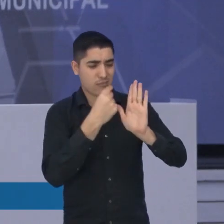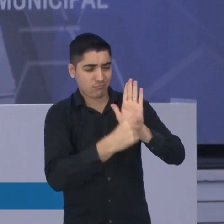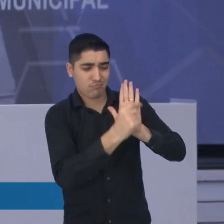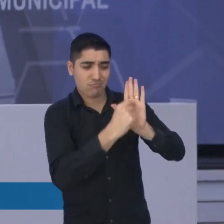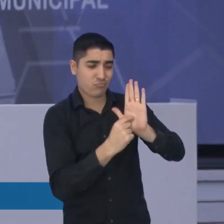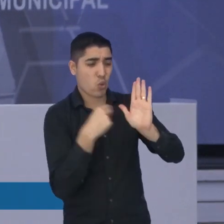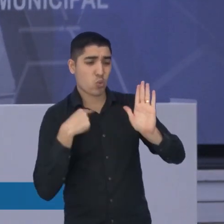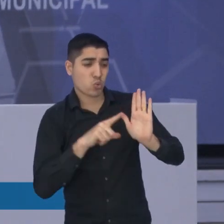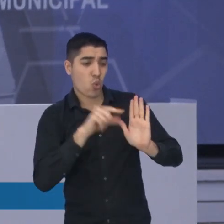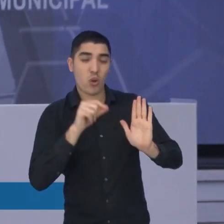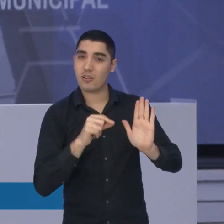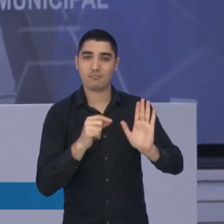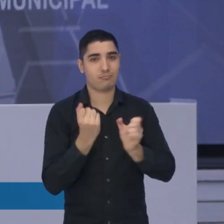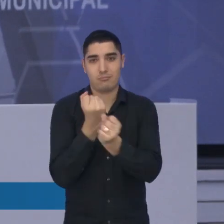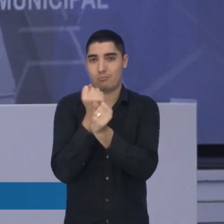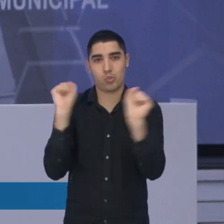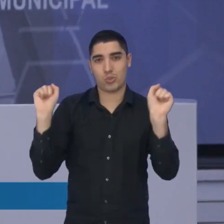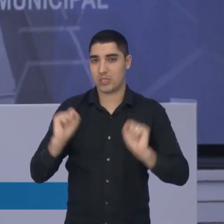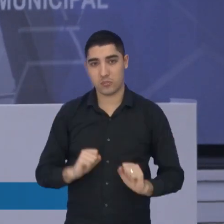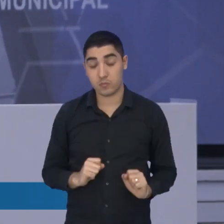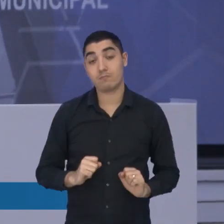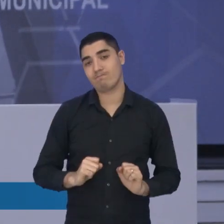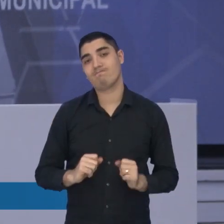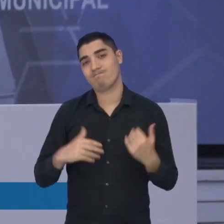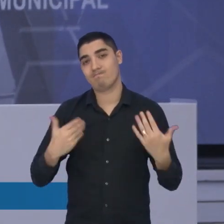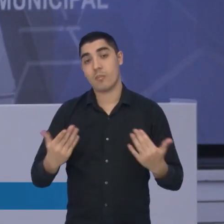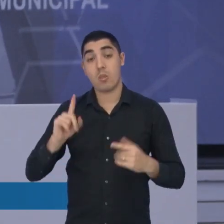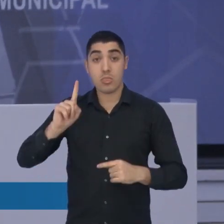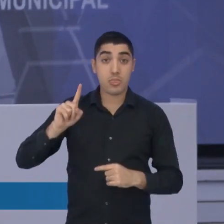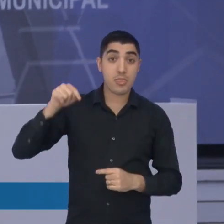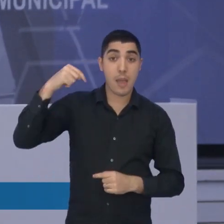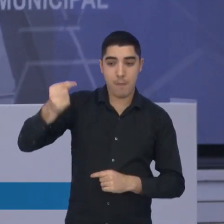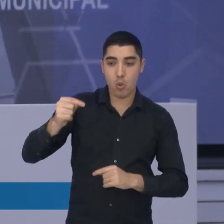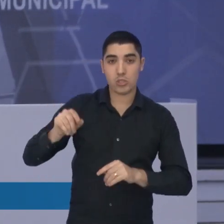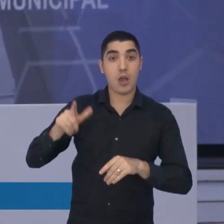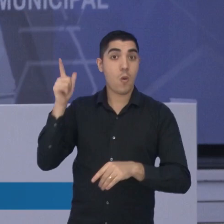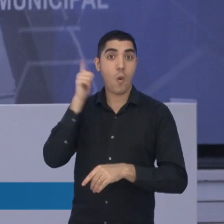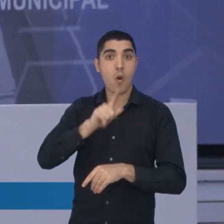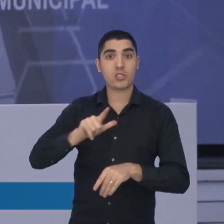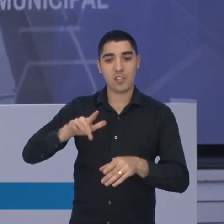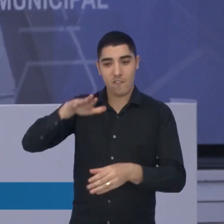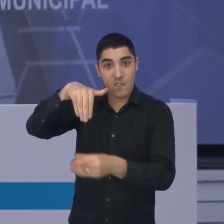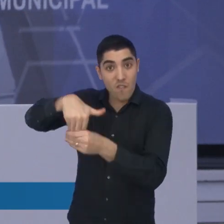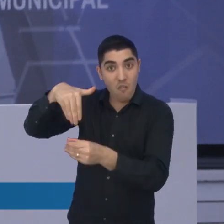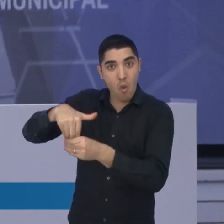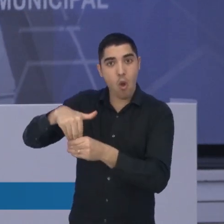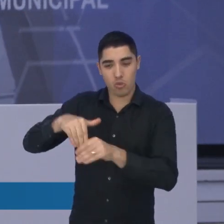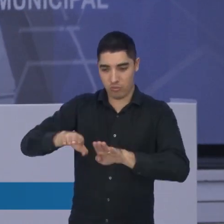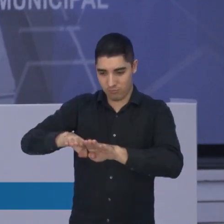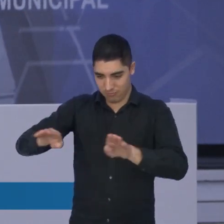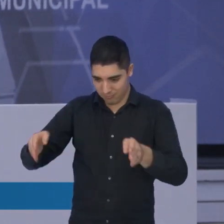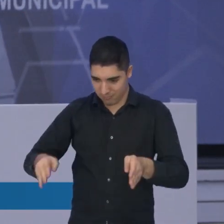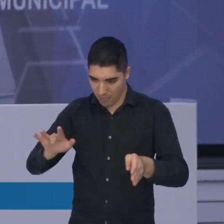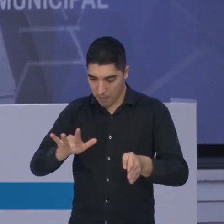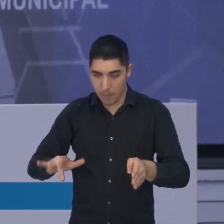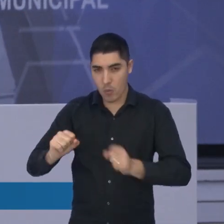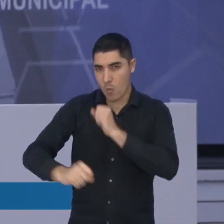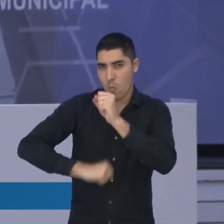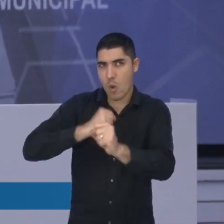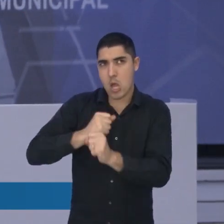queria? Era impossível. Então, foi somente com a implantação do voto eletrônico para todos, nas eleições do ano